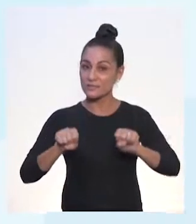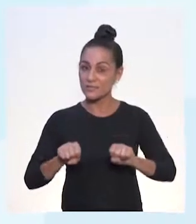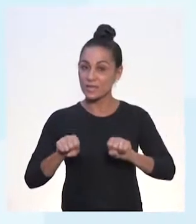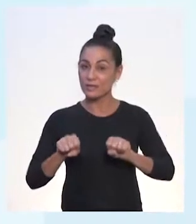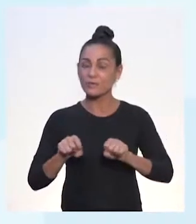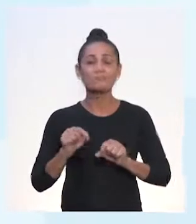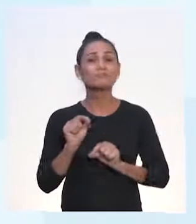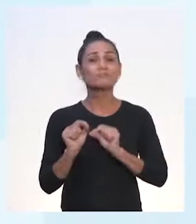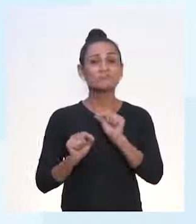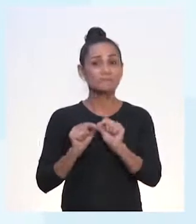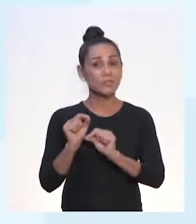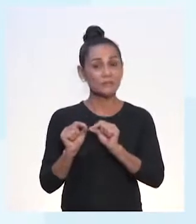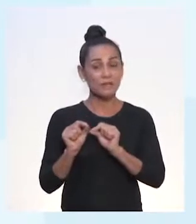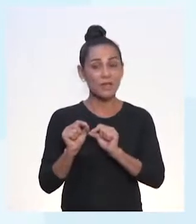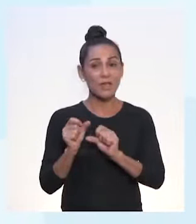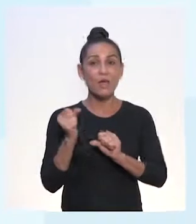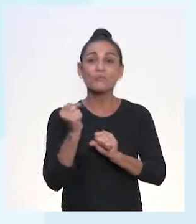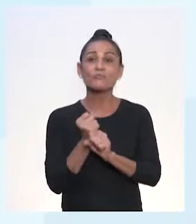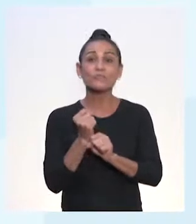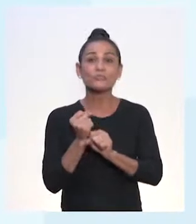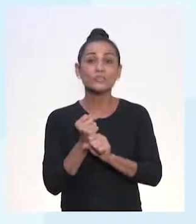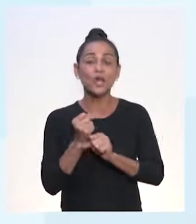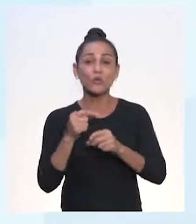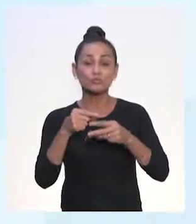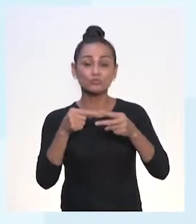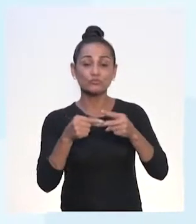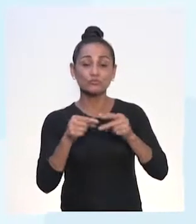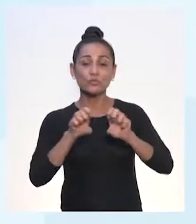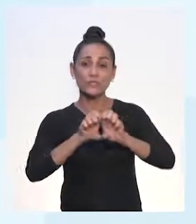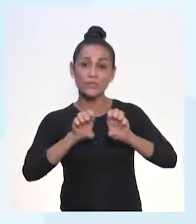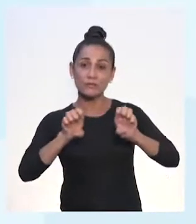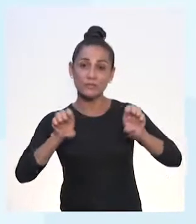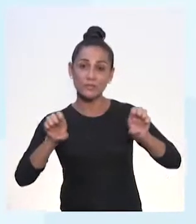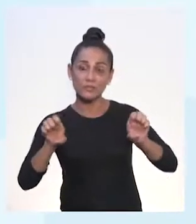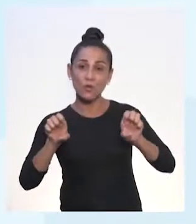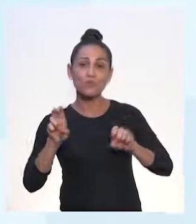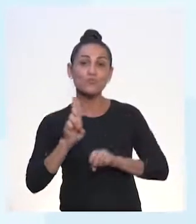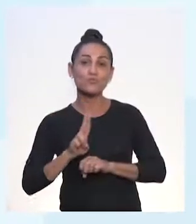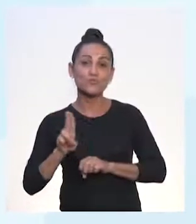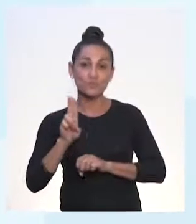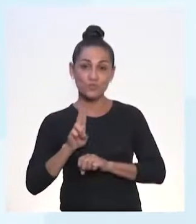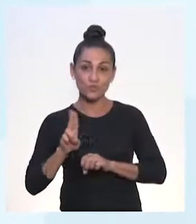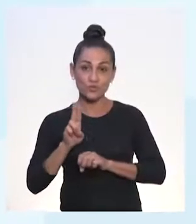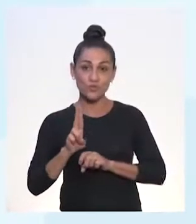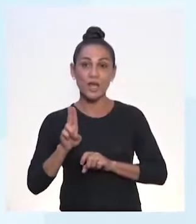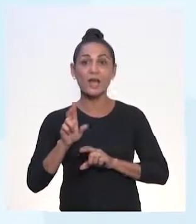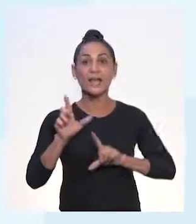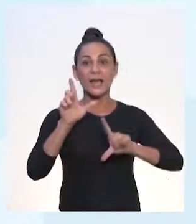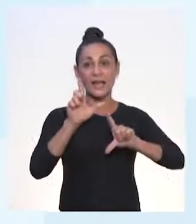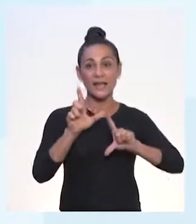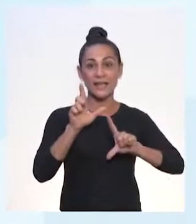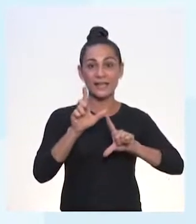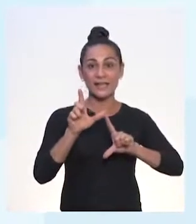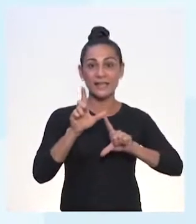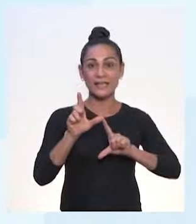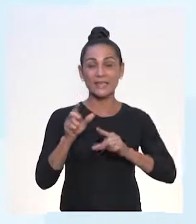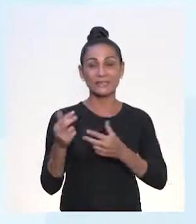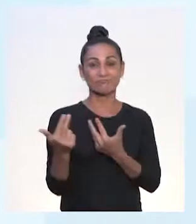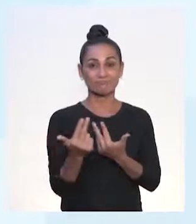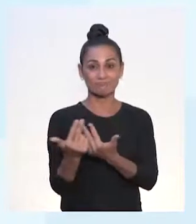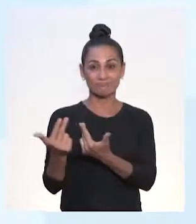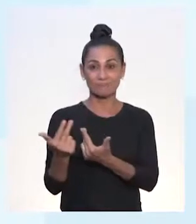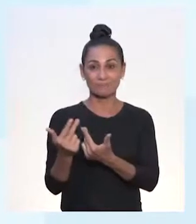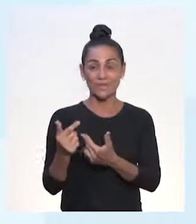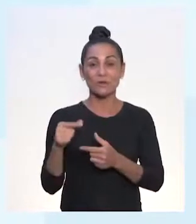que são construídas, né, duas equações utilizando as mesmas incógnitas. O que eu posso garantir